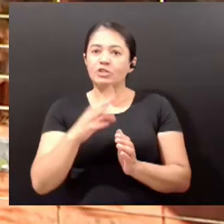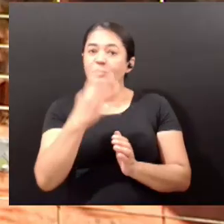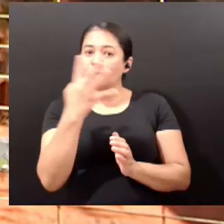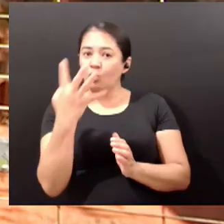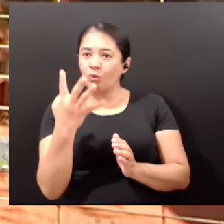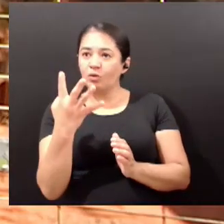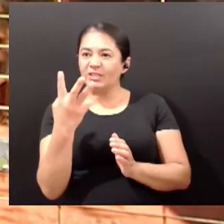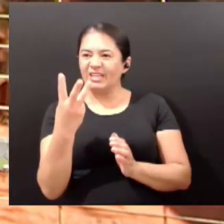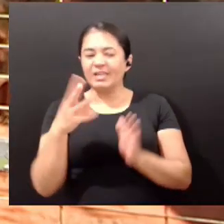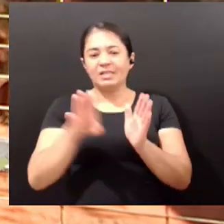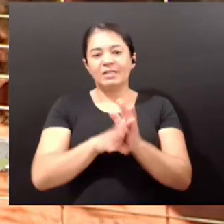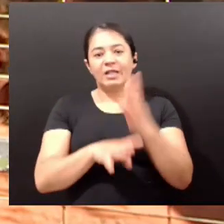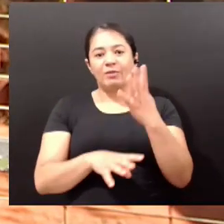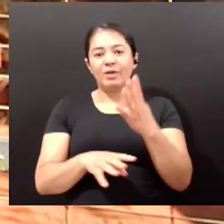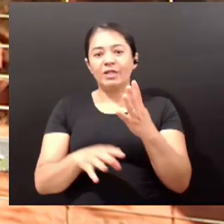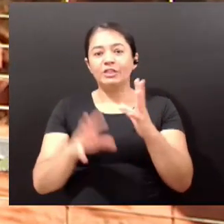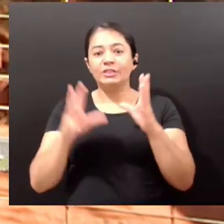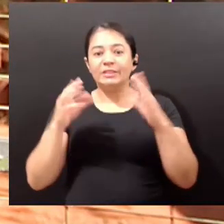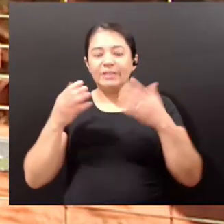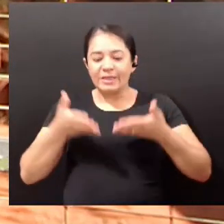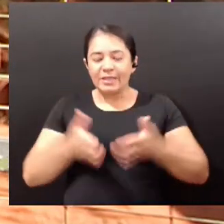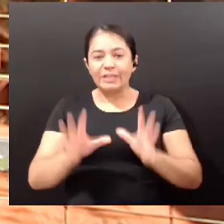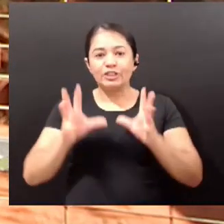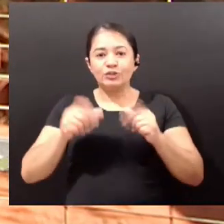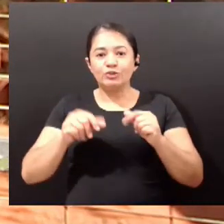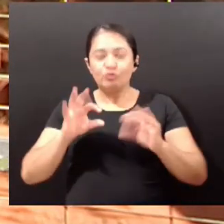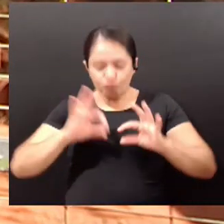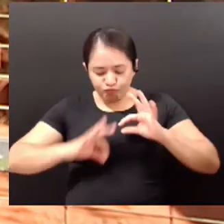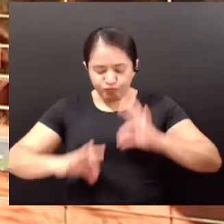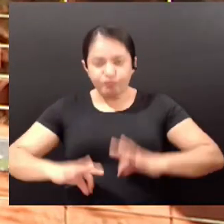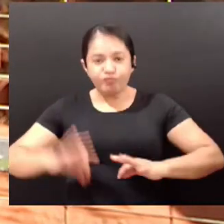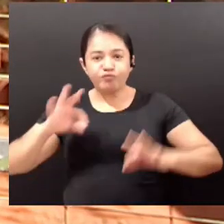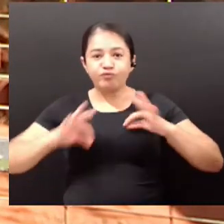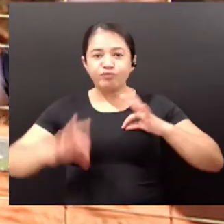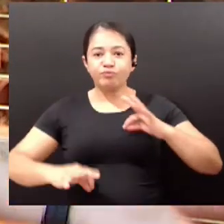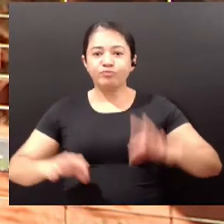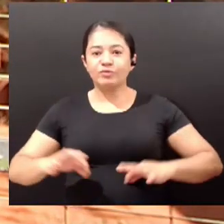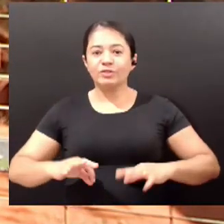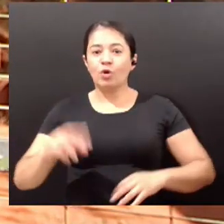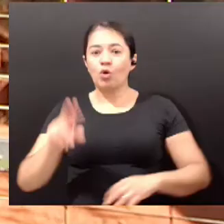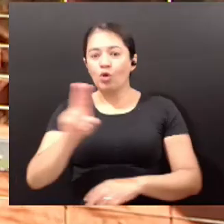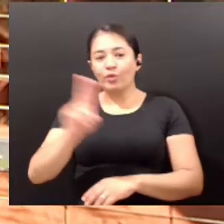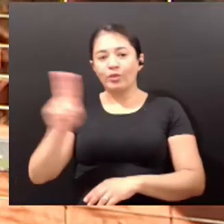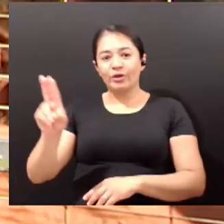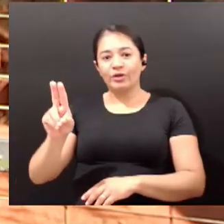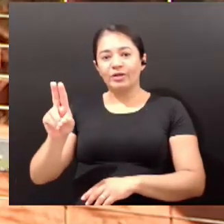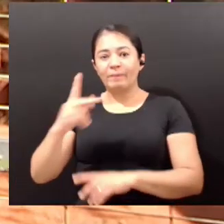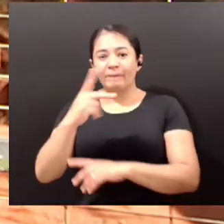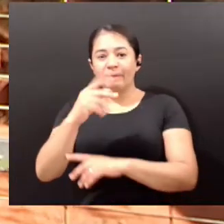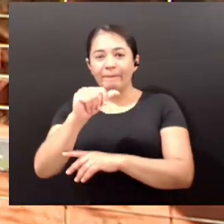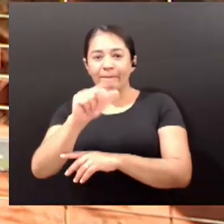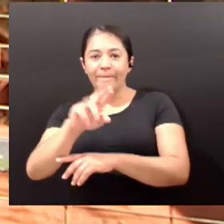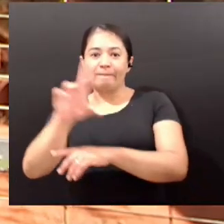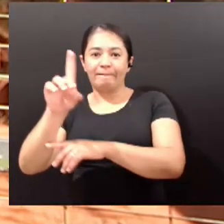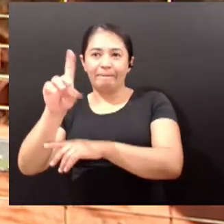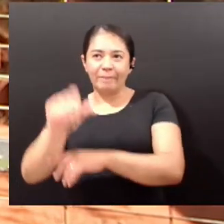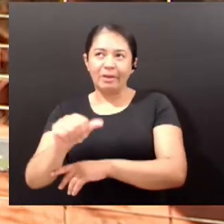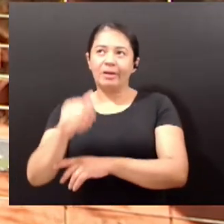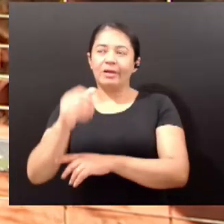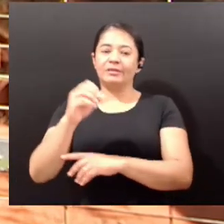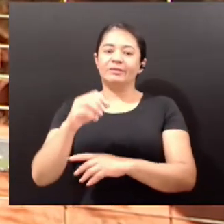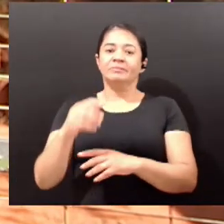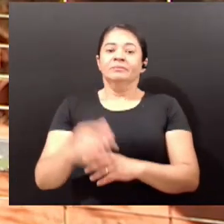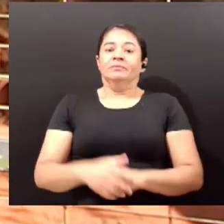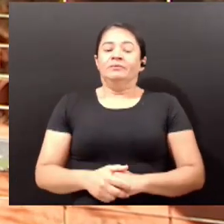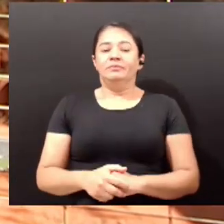todo pintadinho. Apesar de o nome dela ser onça parda, sussuarana, que